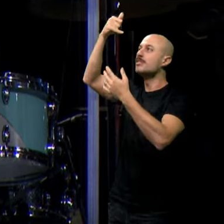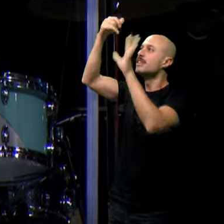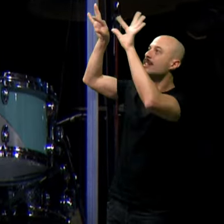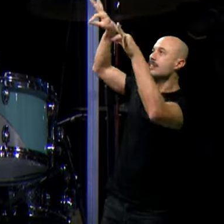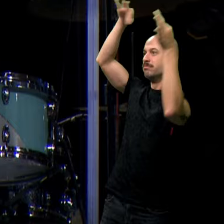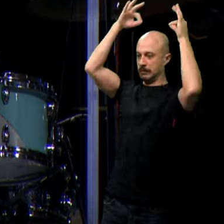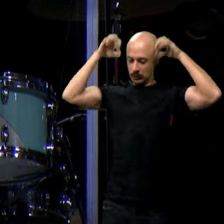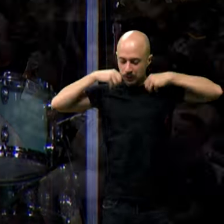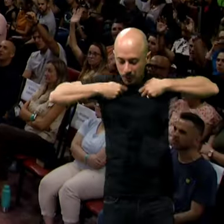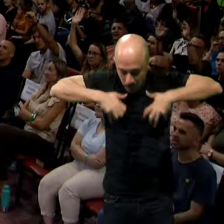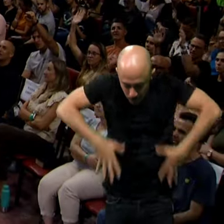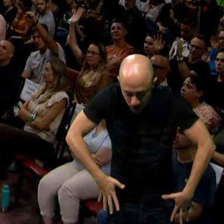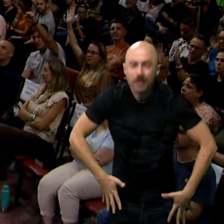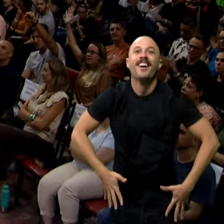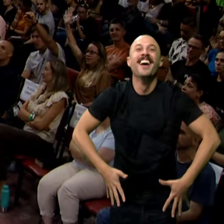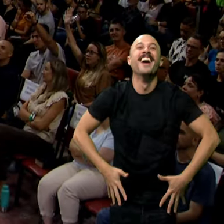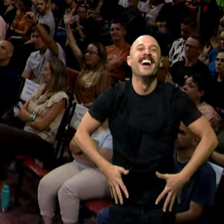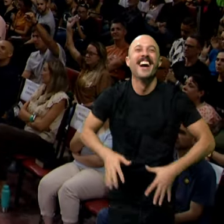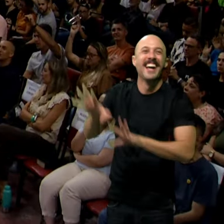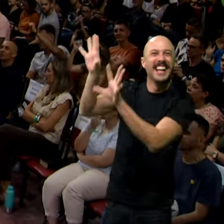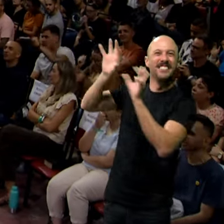tudo começa a prosperar.